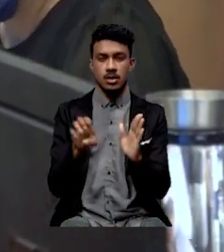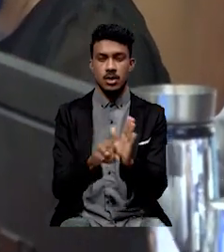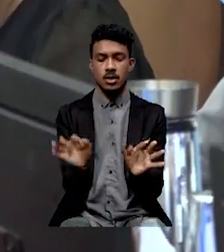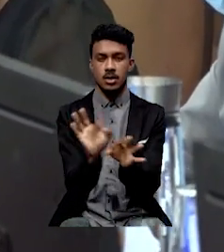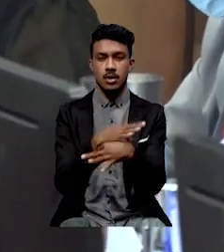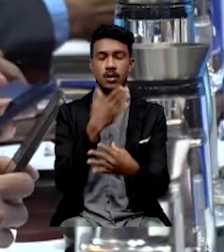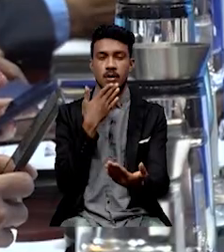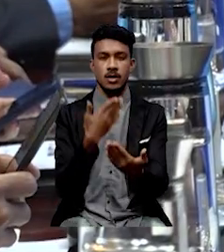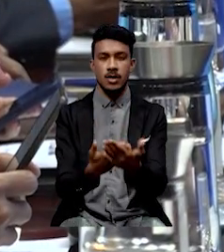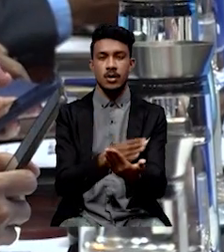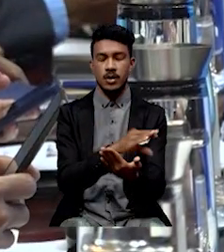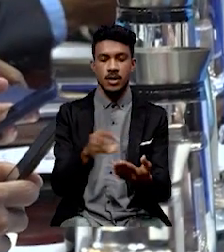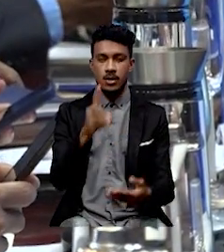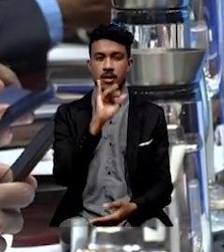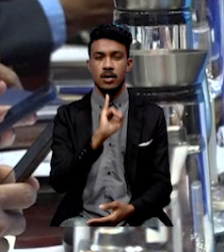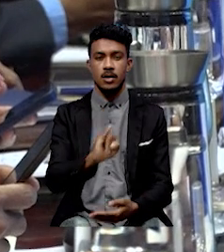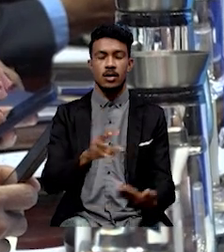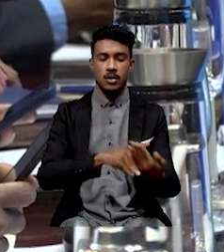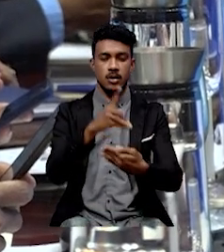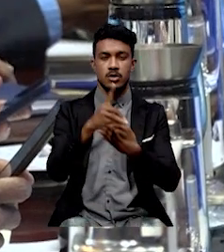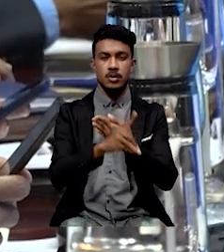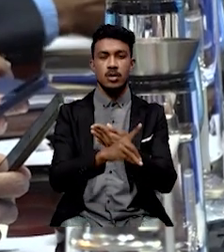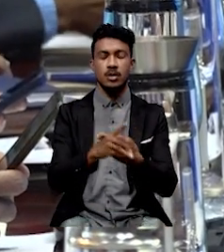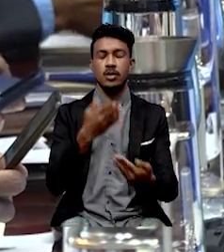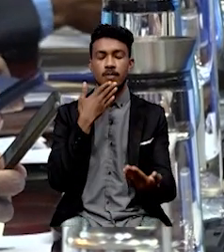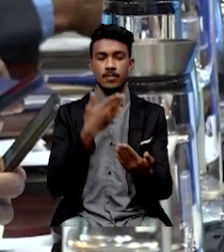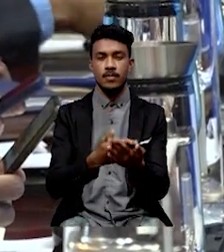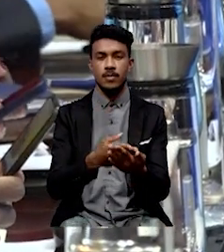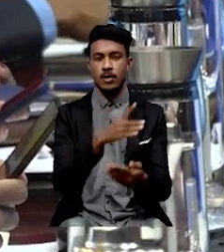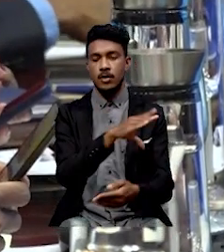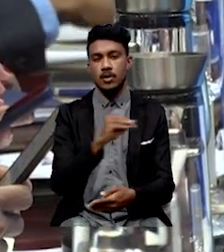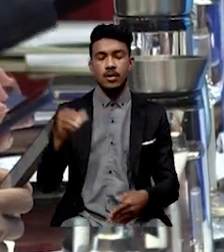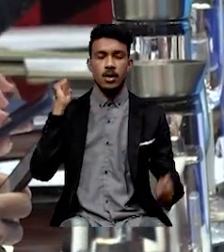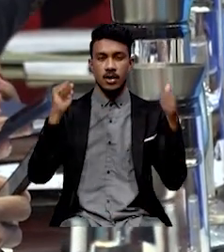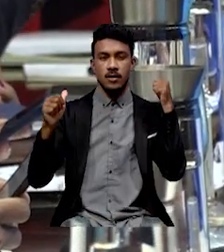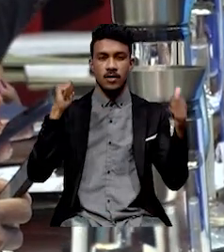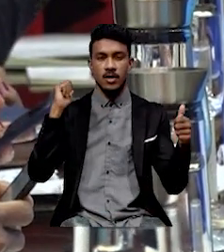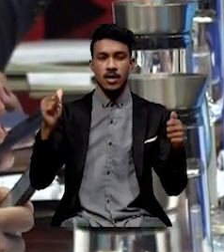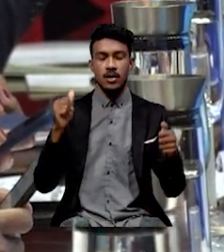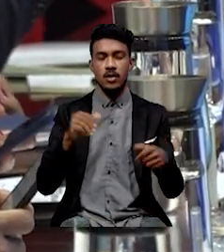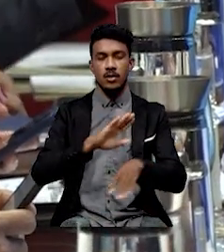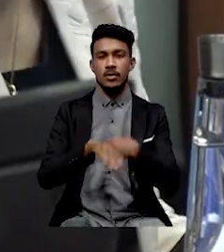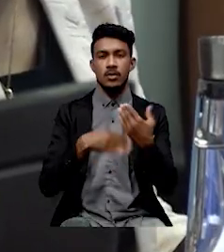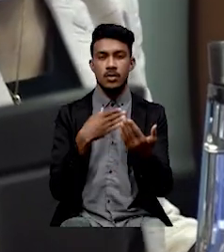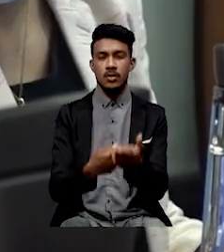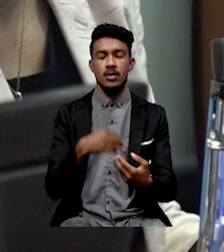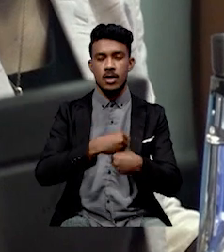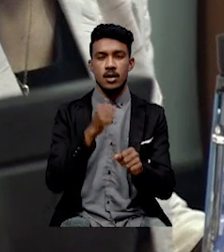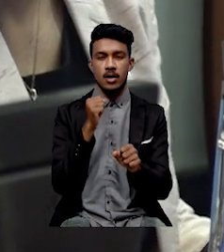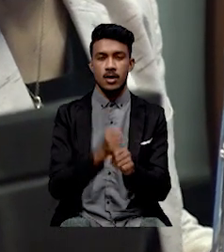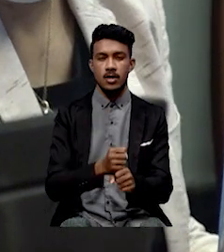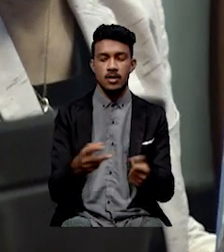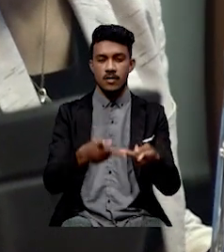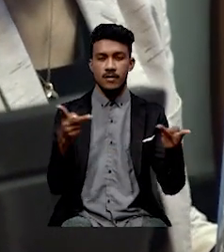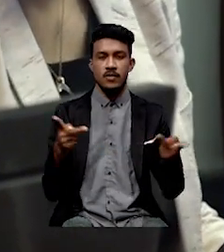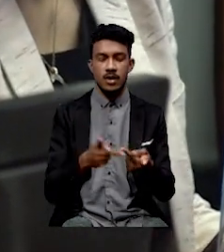qualidade espaço urbana promove desenvolvimento função no atividade urbana sira. Além de ne ato cria comissão sira ne